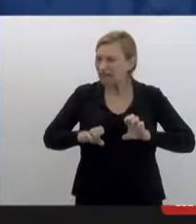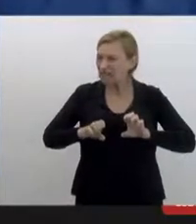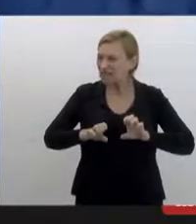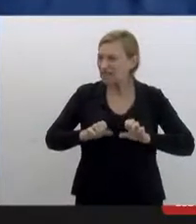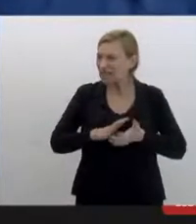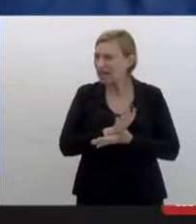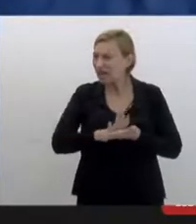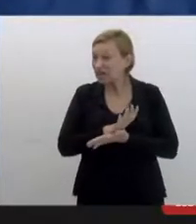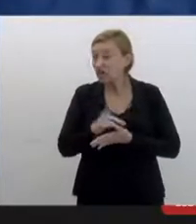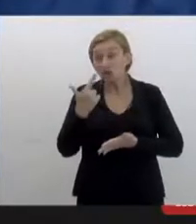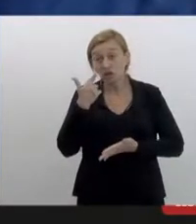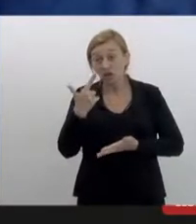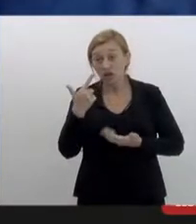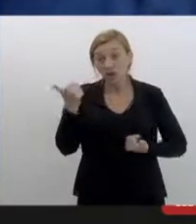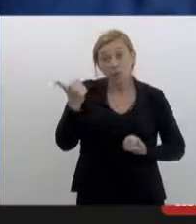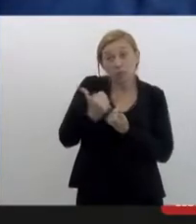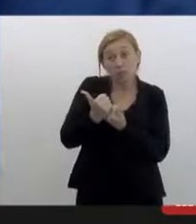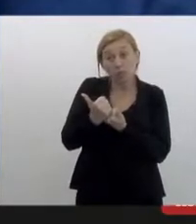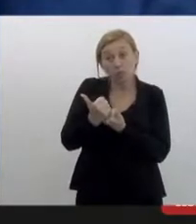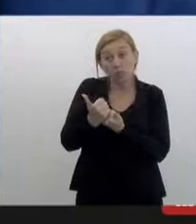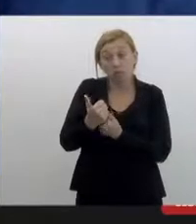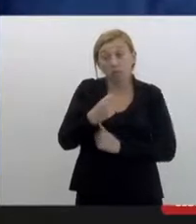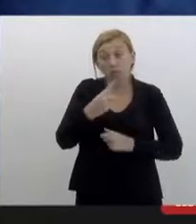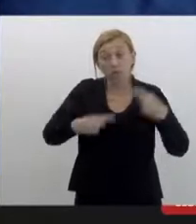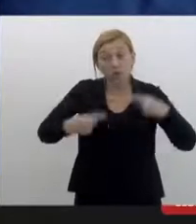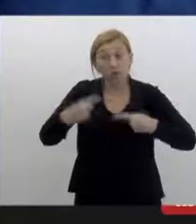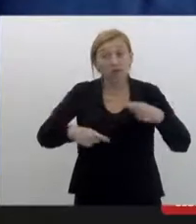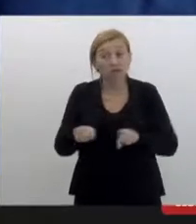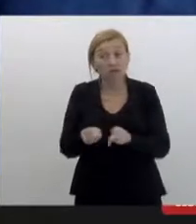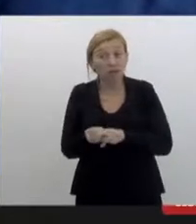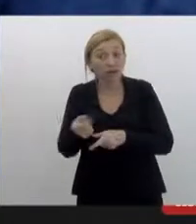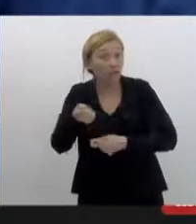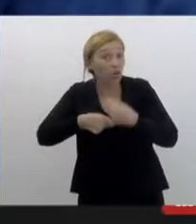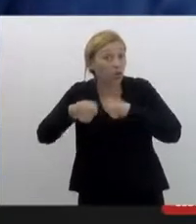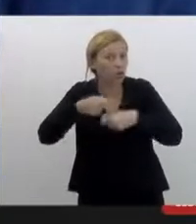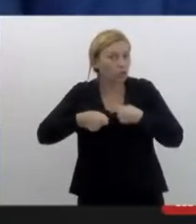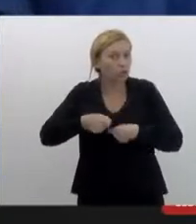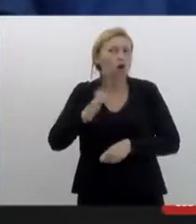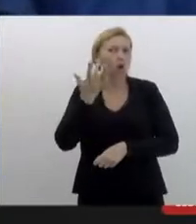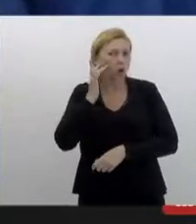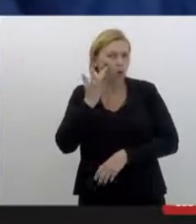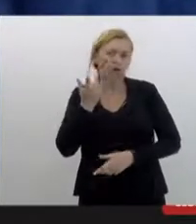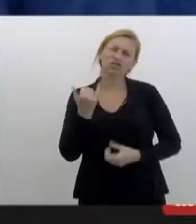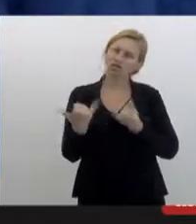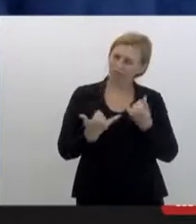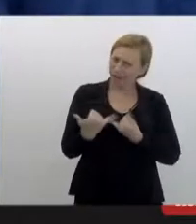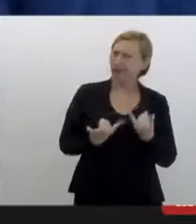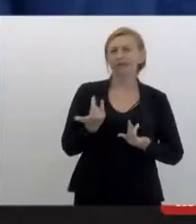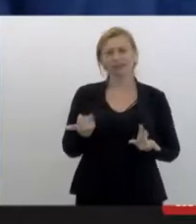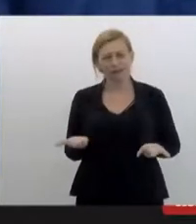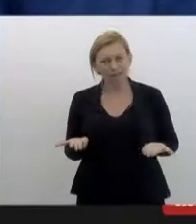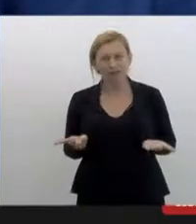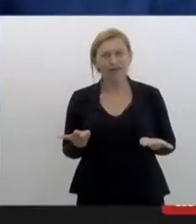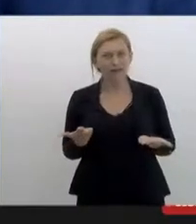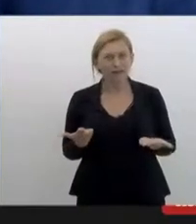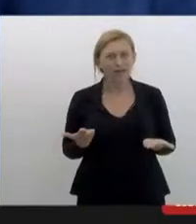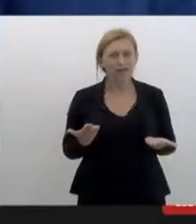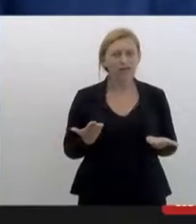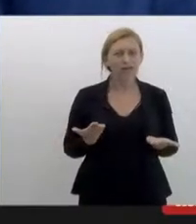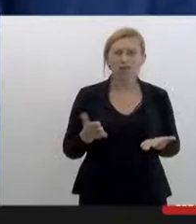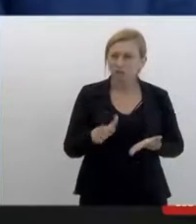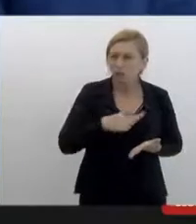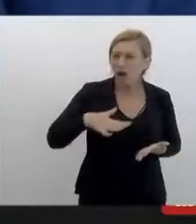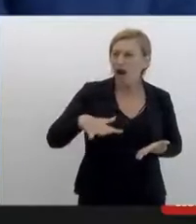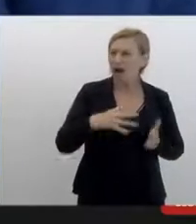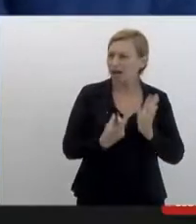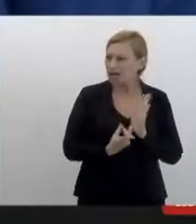político. Político e apoio econômico. Eu acho até uma brincadeira, diante de um setor